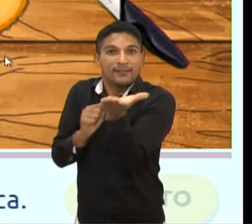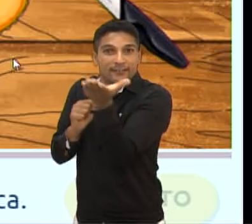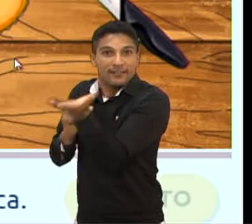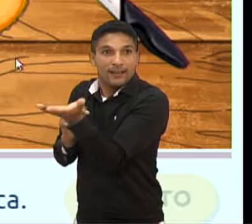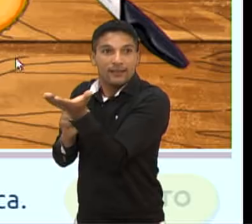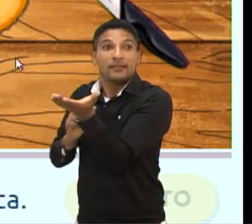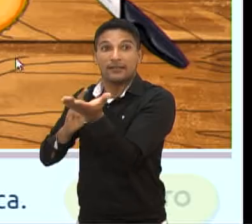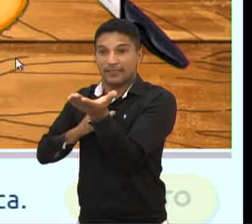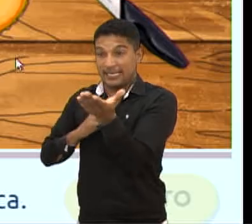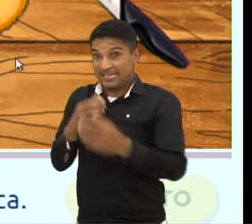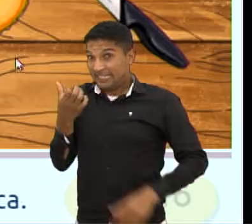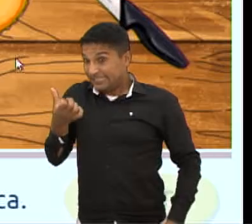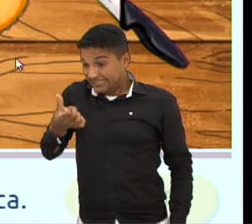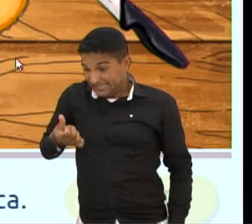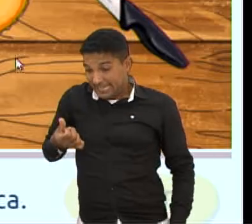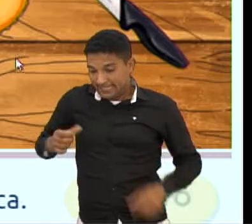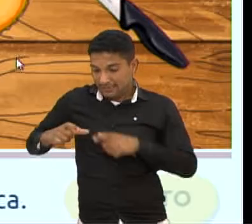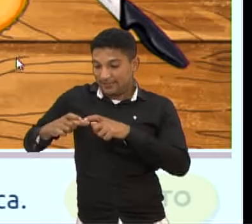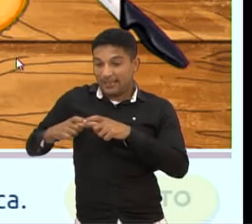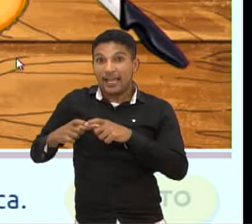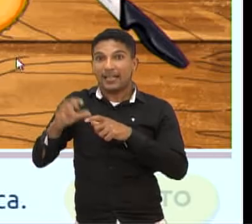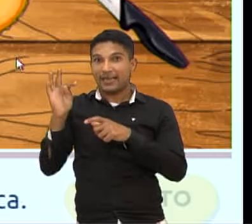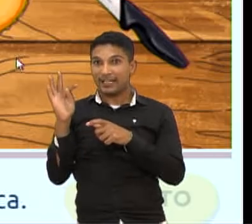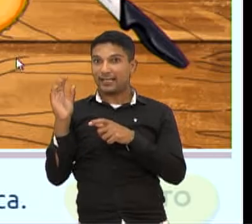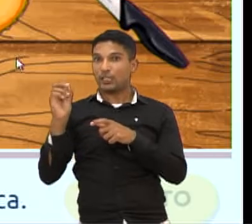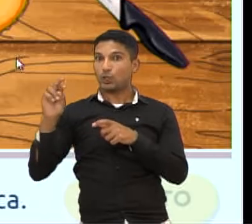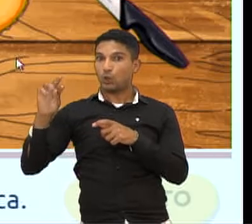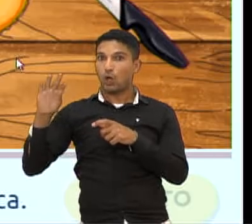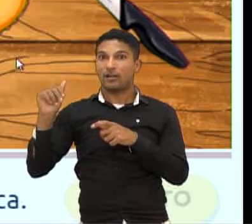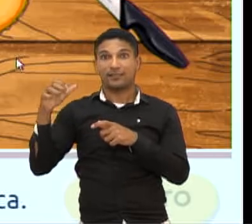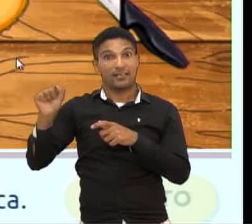tortas, certo? Tempinho para vocês.